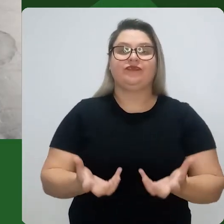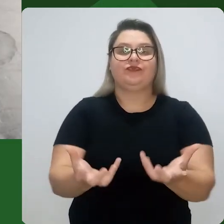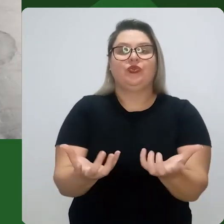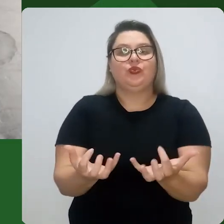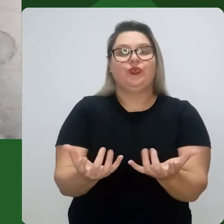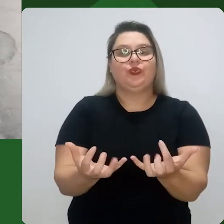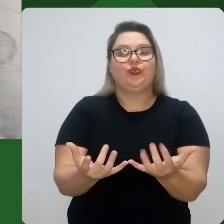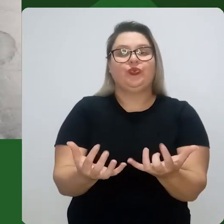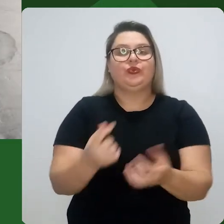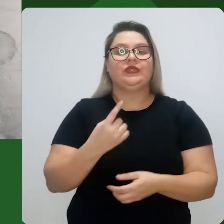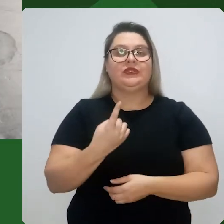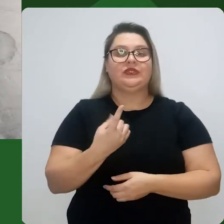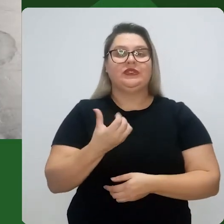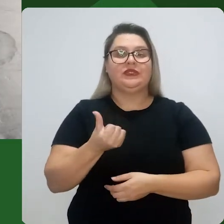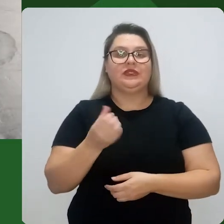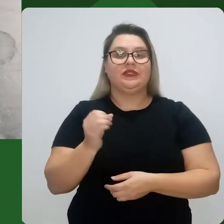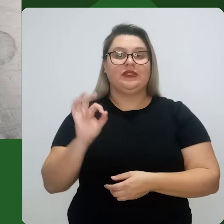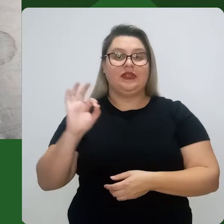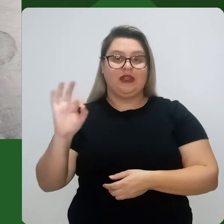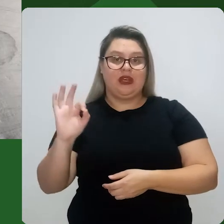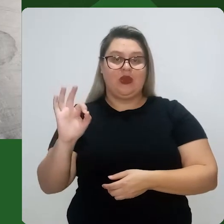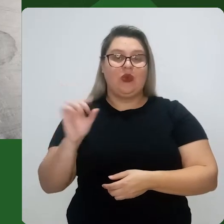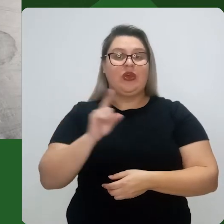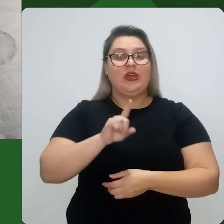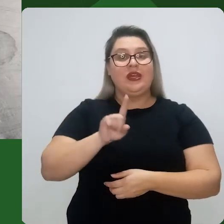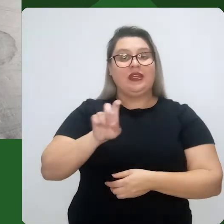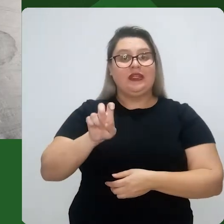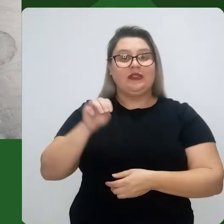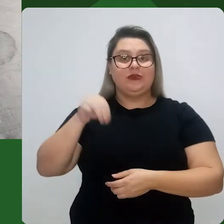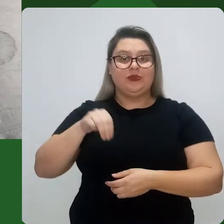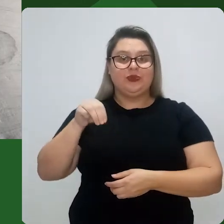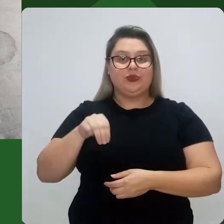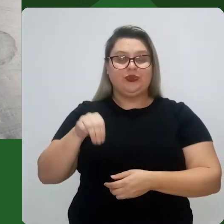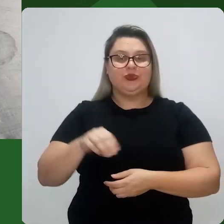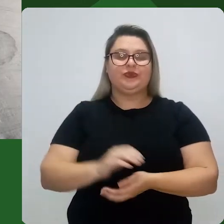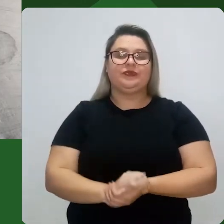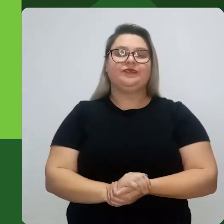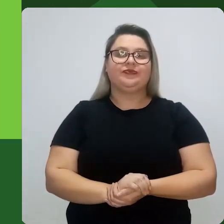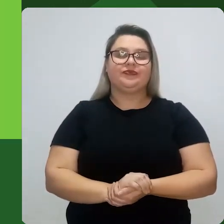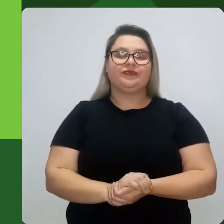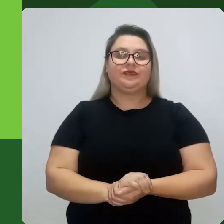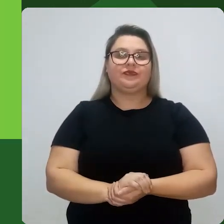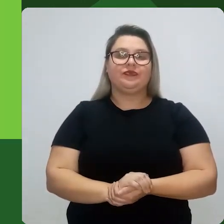ao forno a 160 graus por 15 minutos.